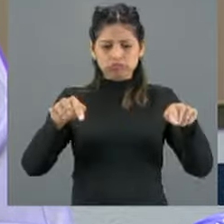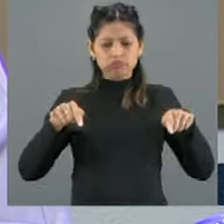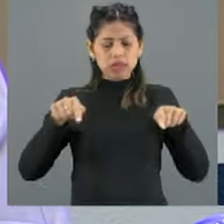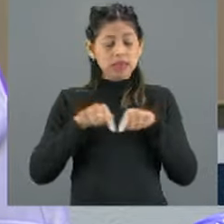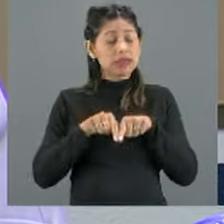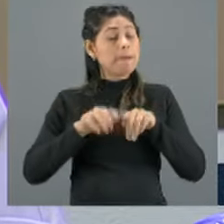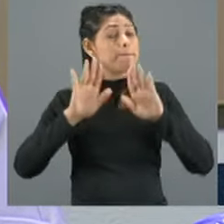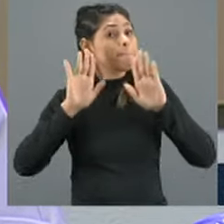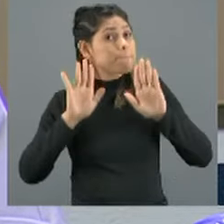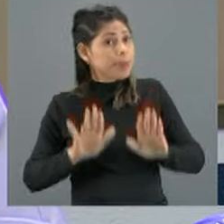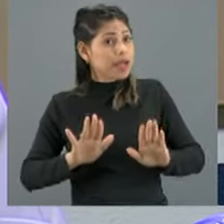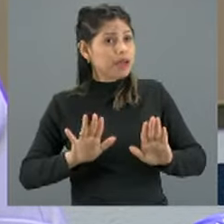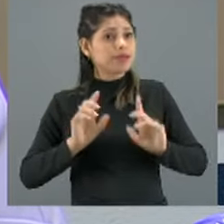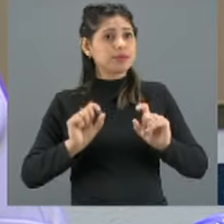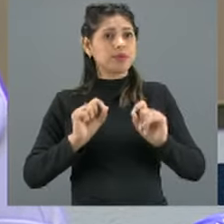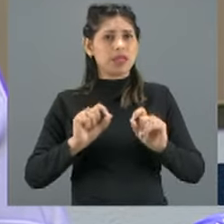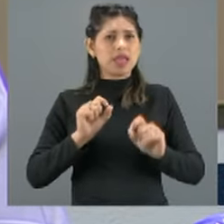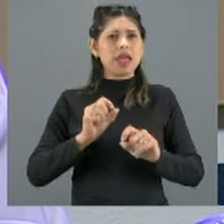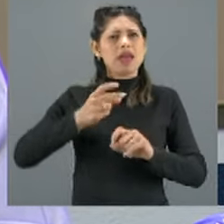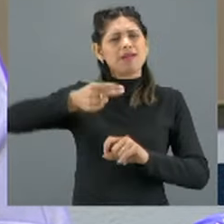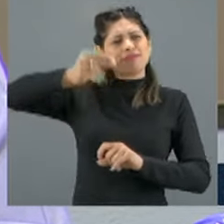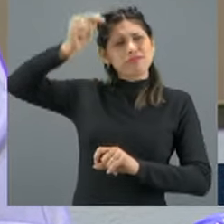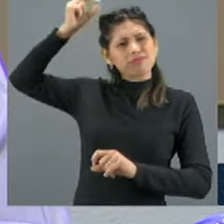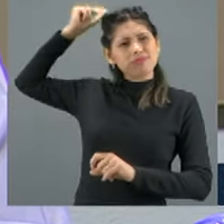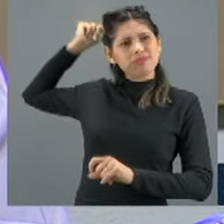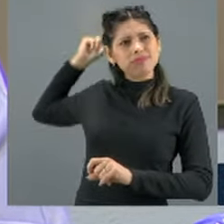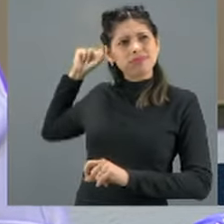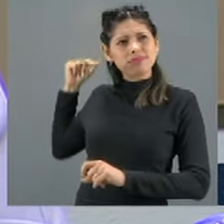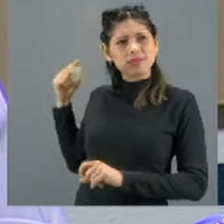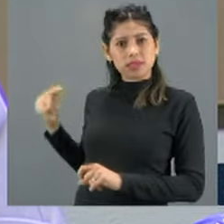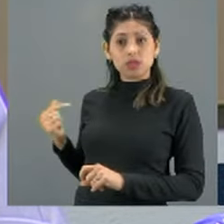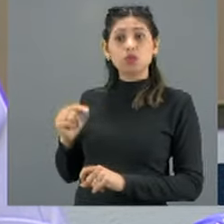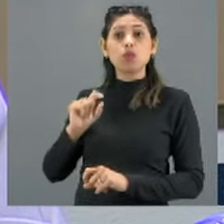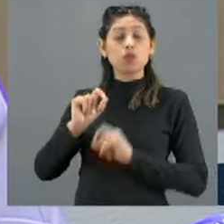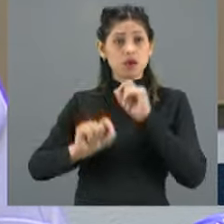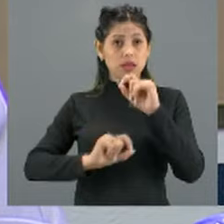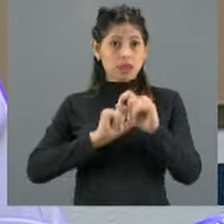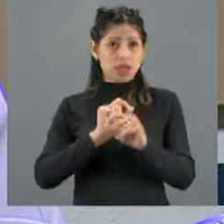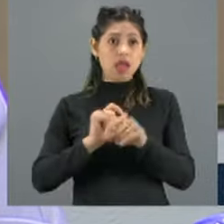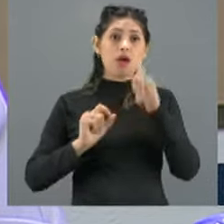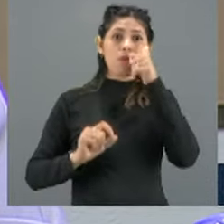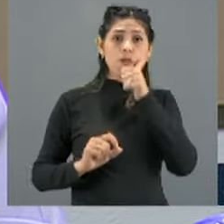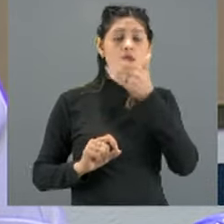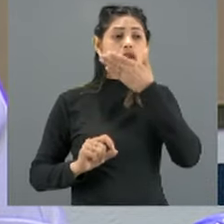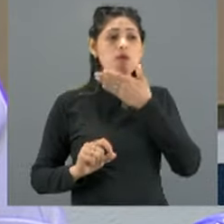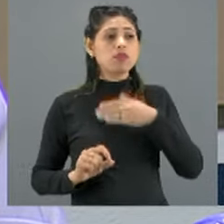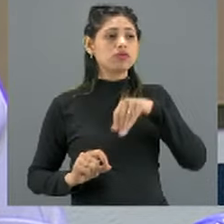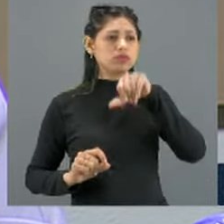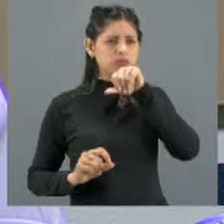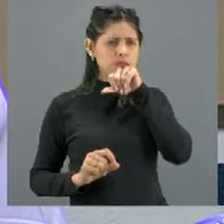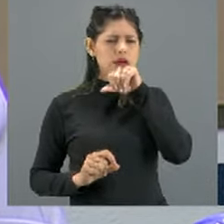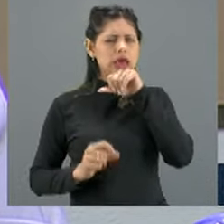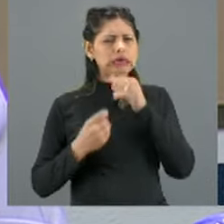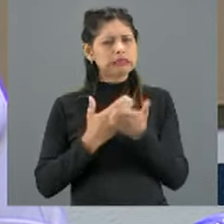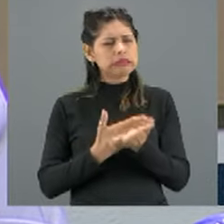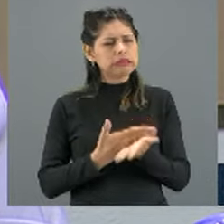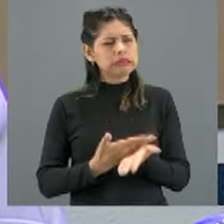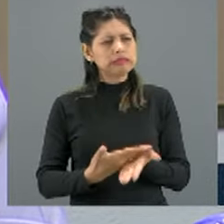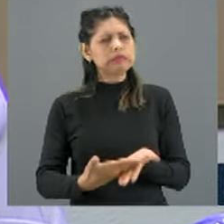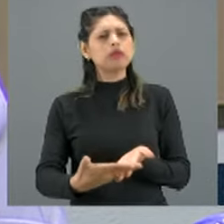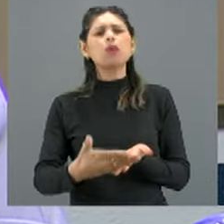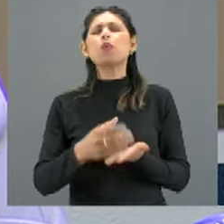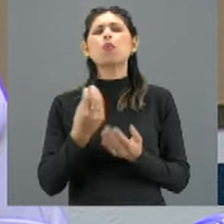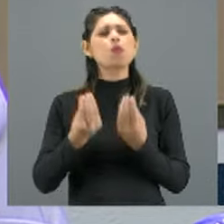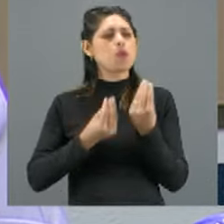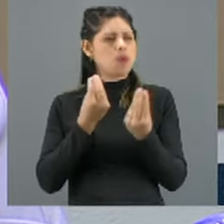Mas foi antigamente, aos nossos pais, já começou de trabalhar roça